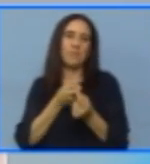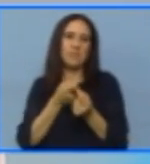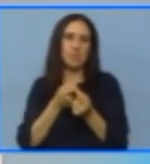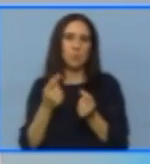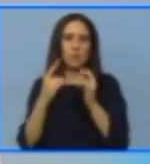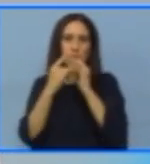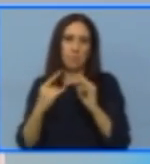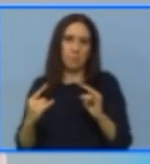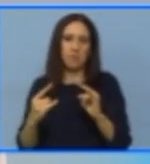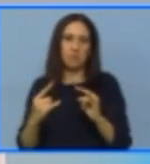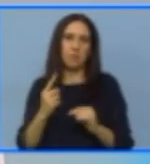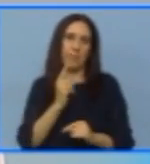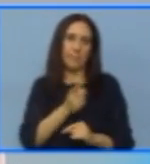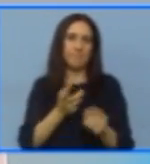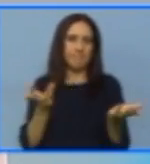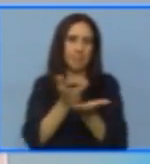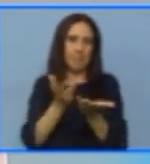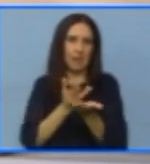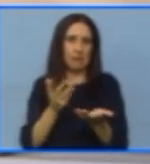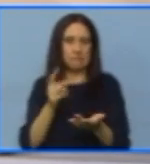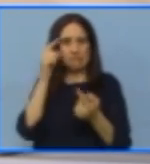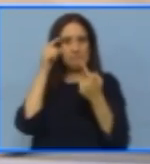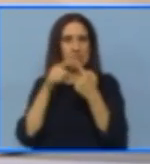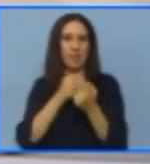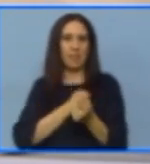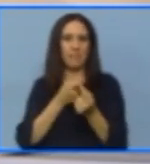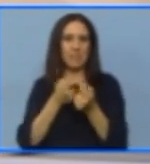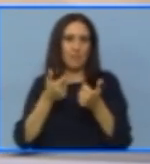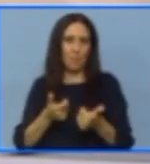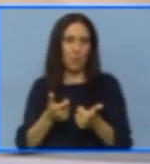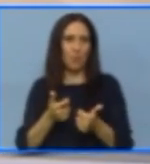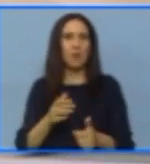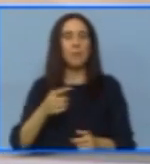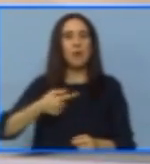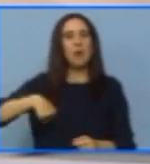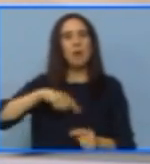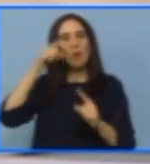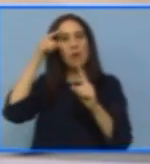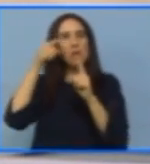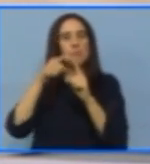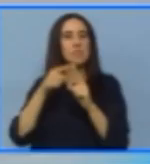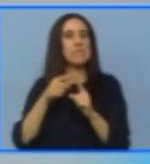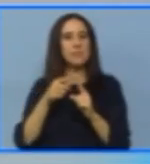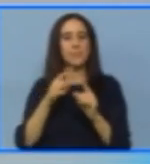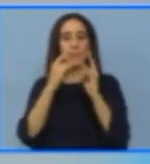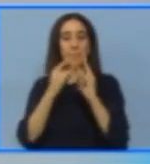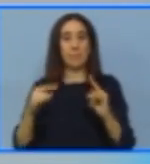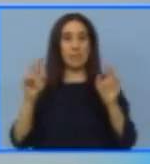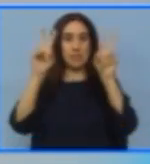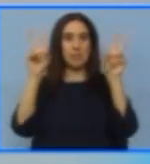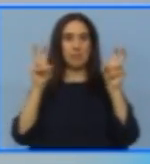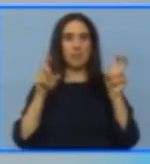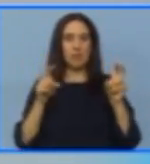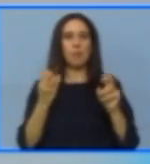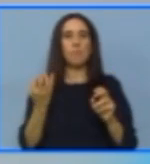acampamento com quem vão ter que se dar. No fundo é isto, a boa vizinhança. Mas o nosso objetivo também é que o acampamento e este tema